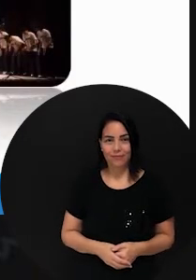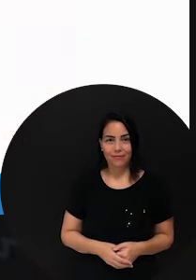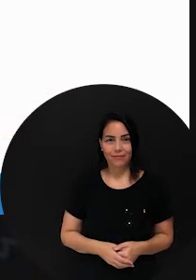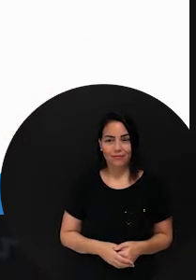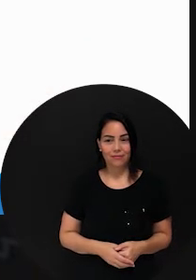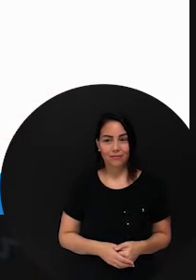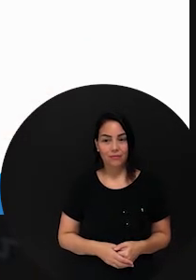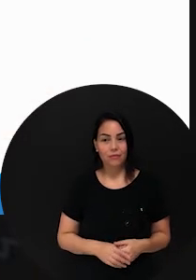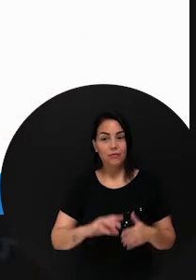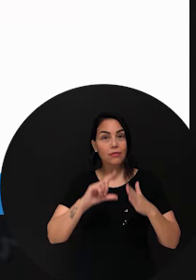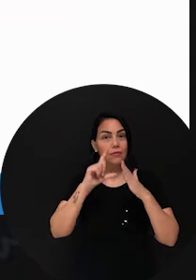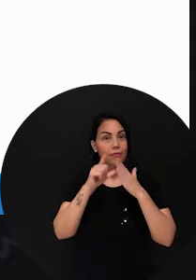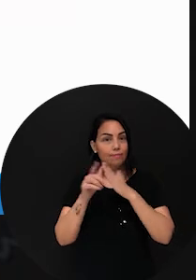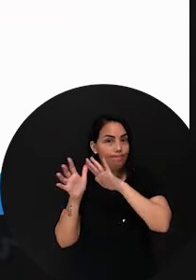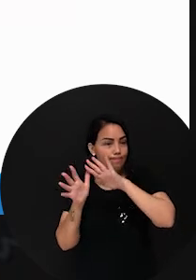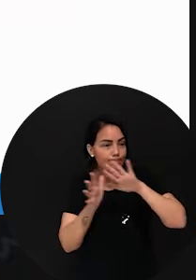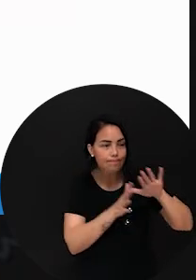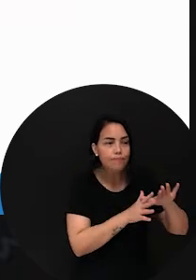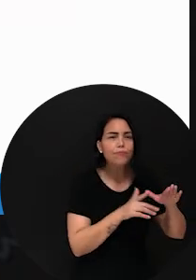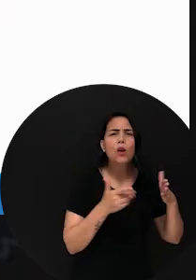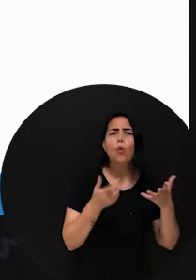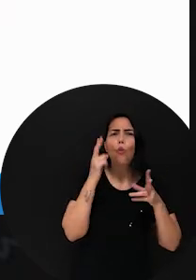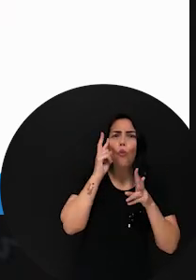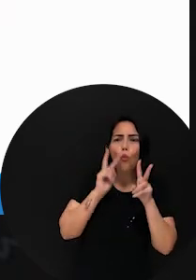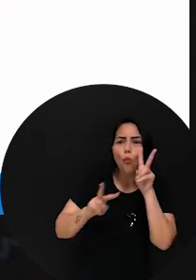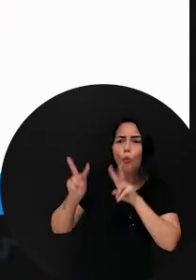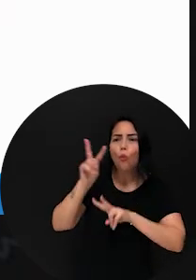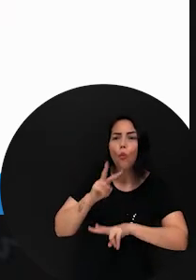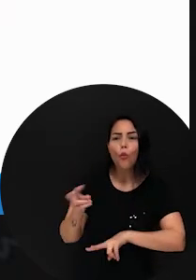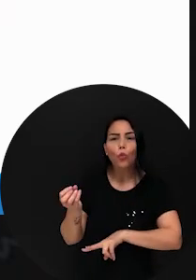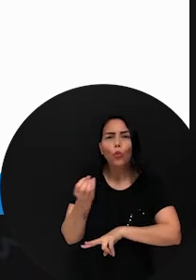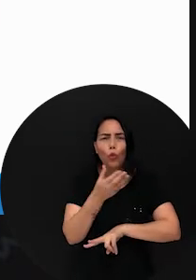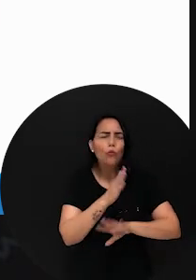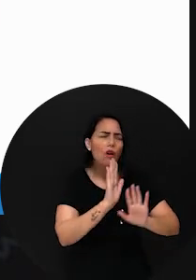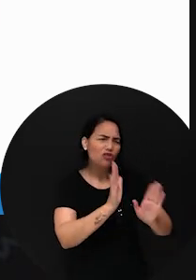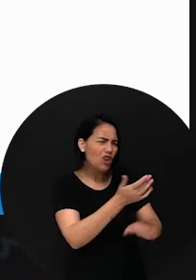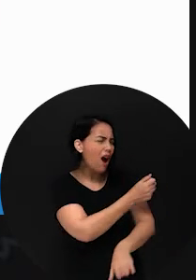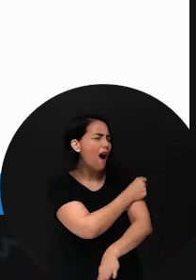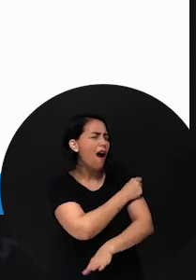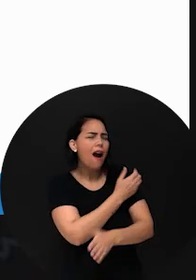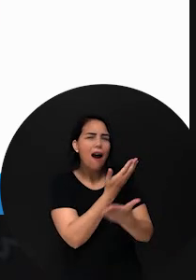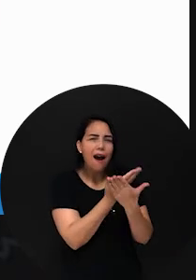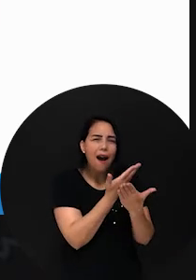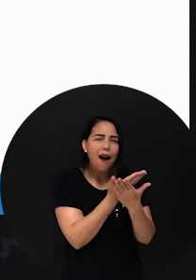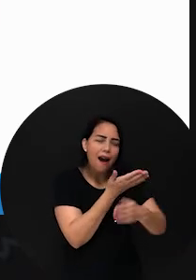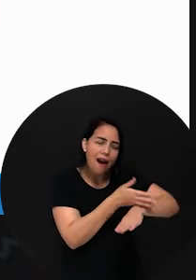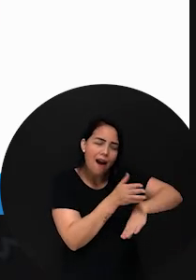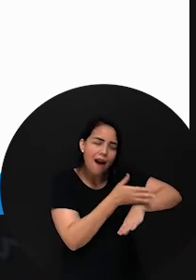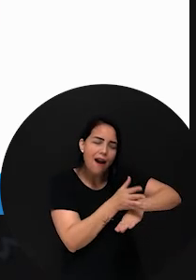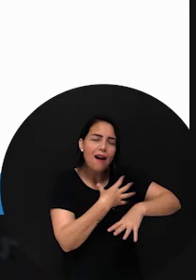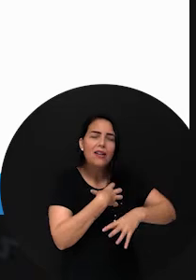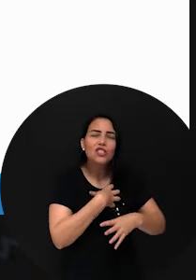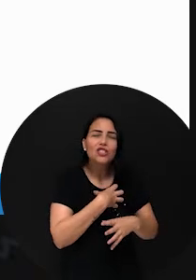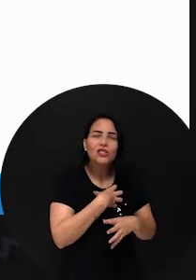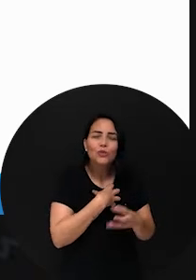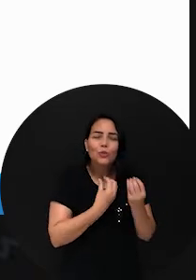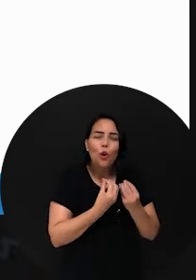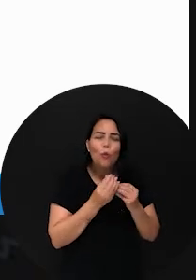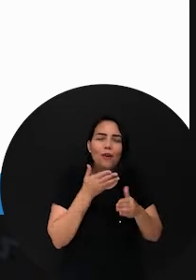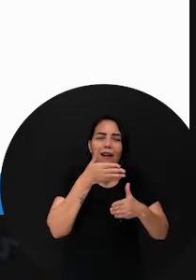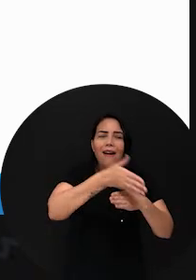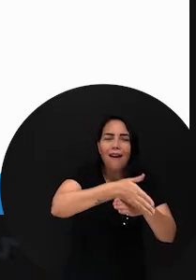Beleza, depois dessa amostra didática, onde os alunos já pegaram o jeito do palco, então a gente consegue, né,